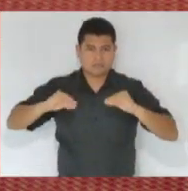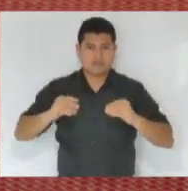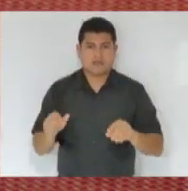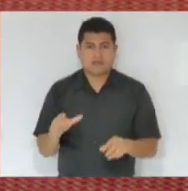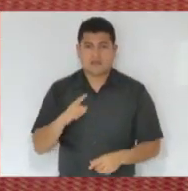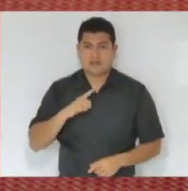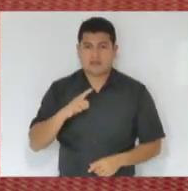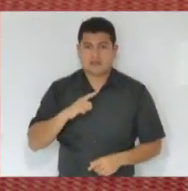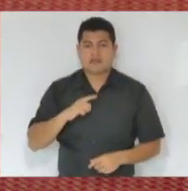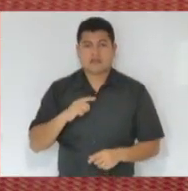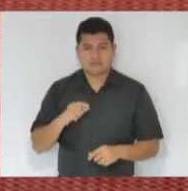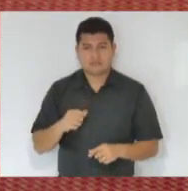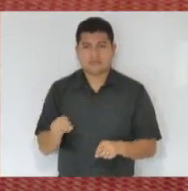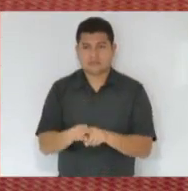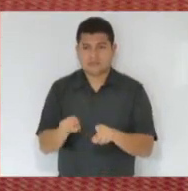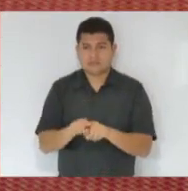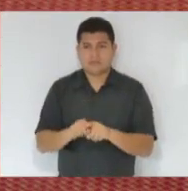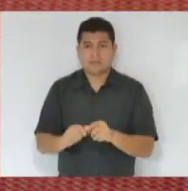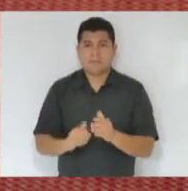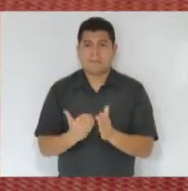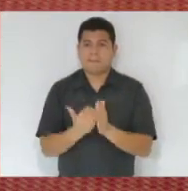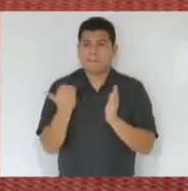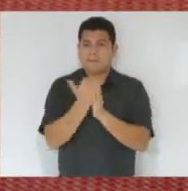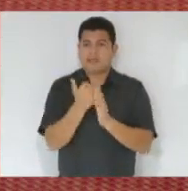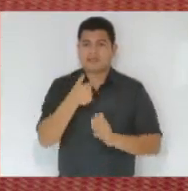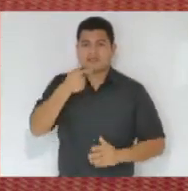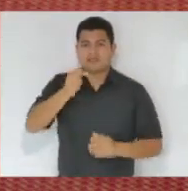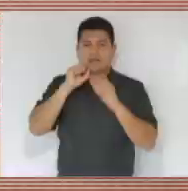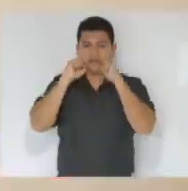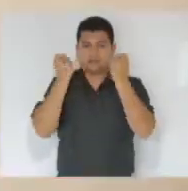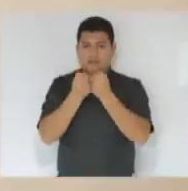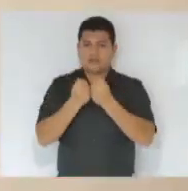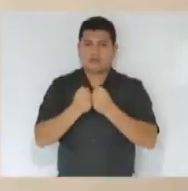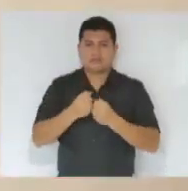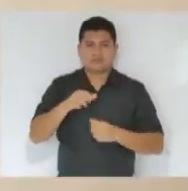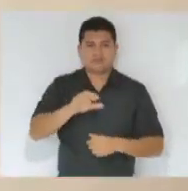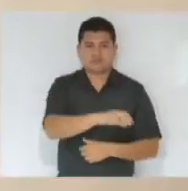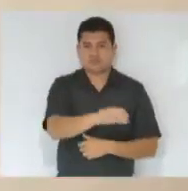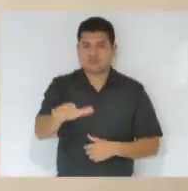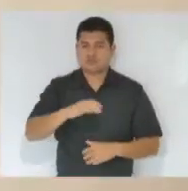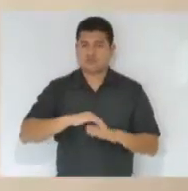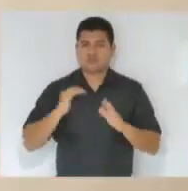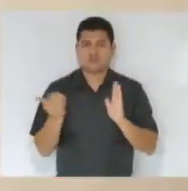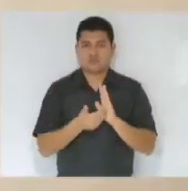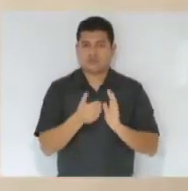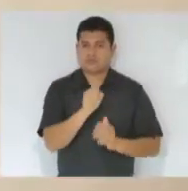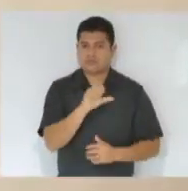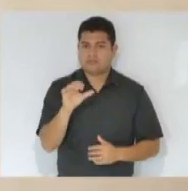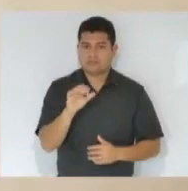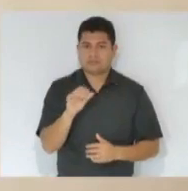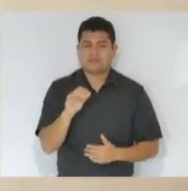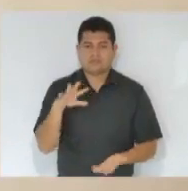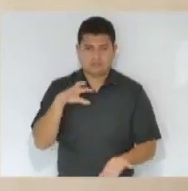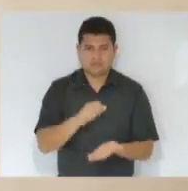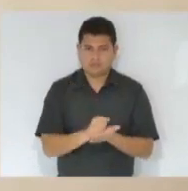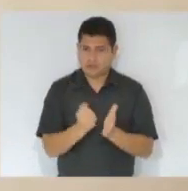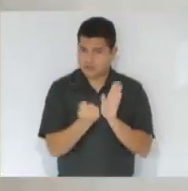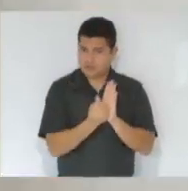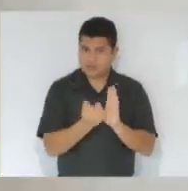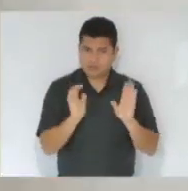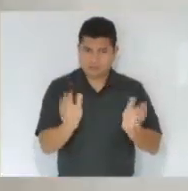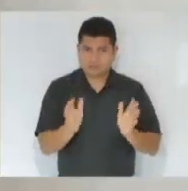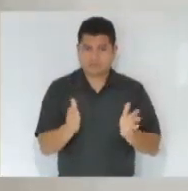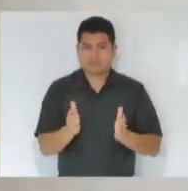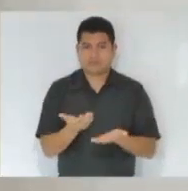7 seminários regionais por toda Santa Catarina. Obrigado, senhor presidente. Feito o registro, tem a palavra o deputado Sopelsa. Muito